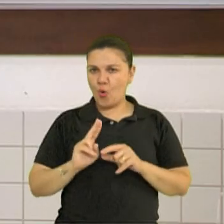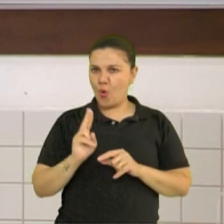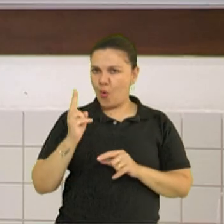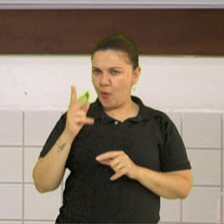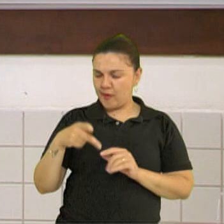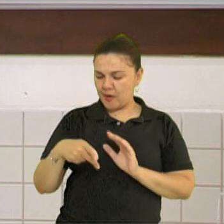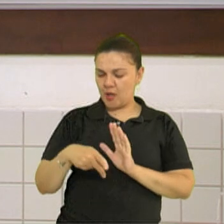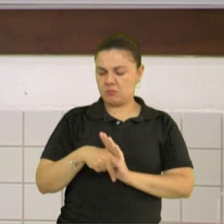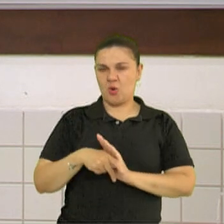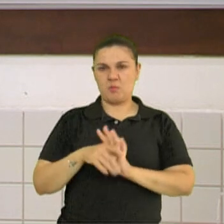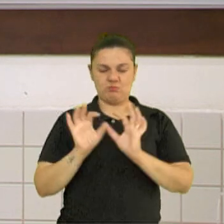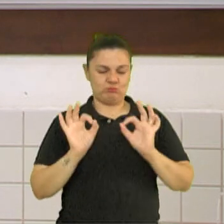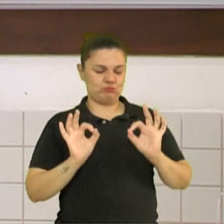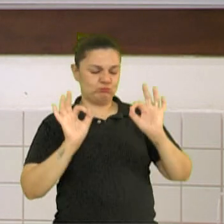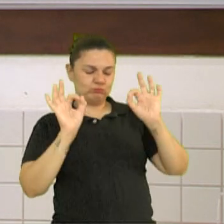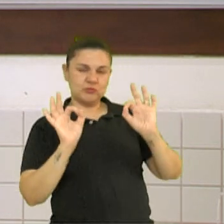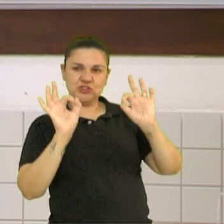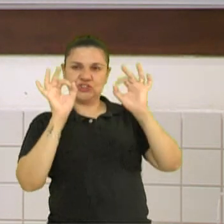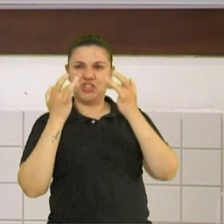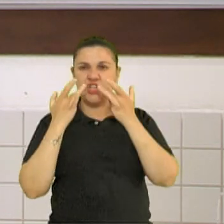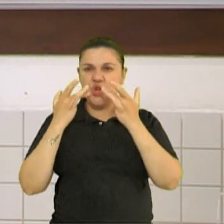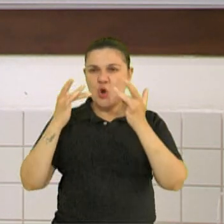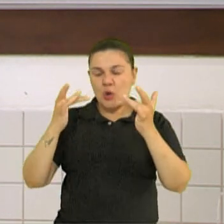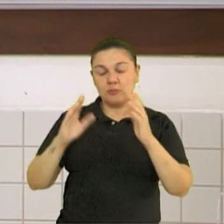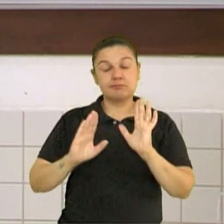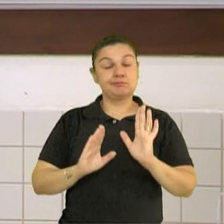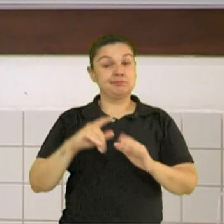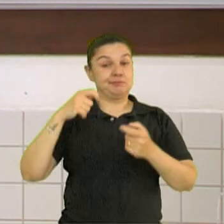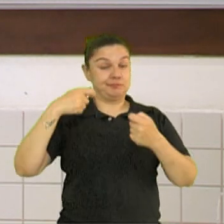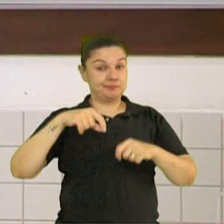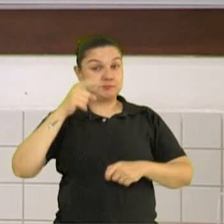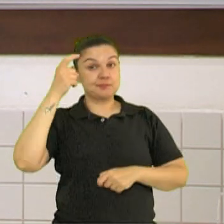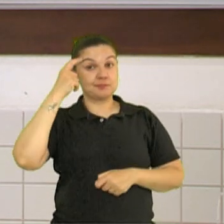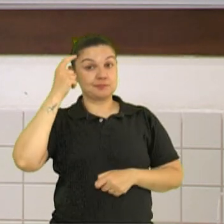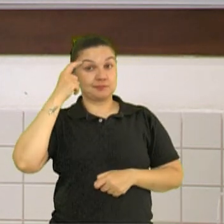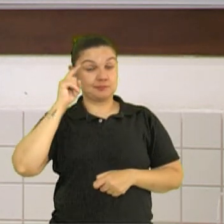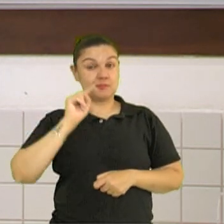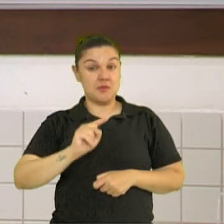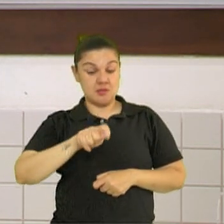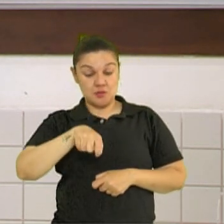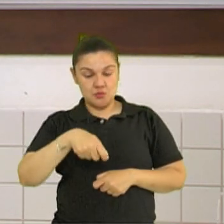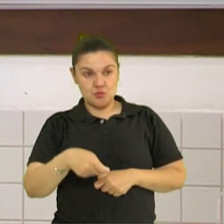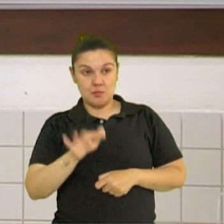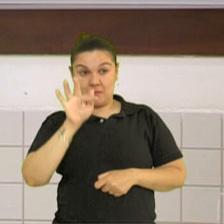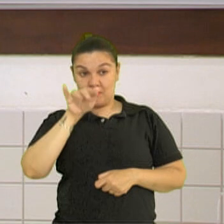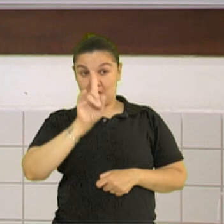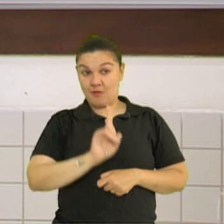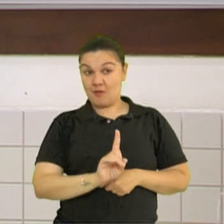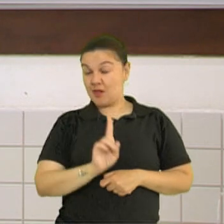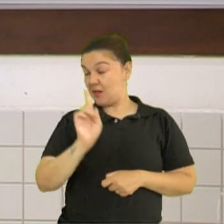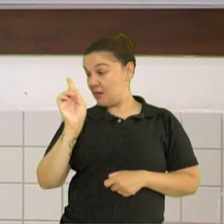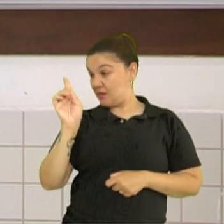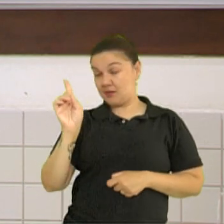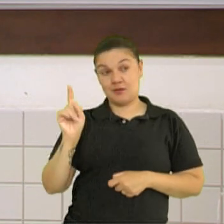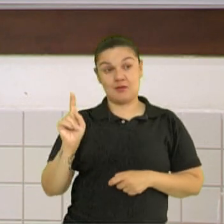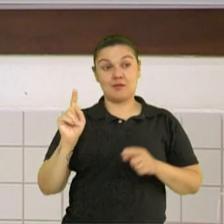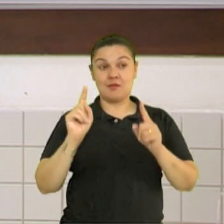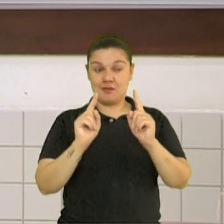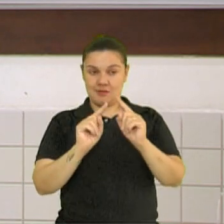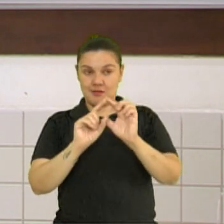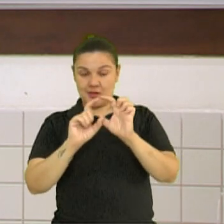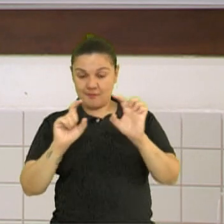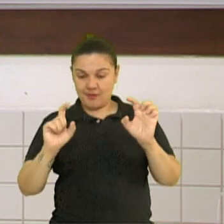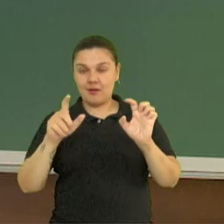assim cheios de ornamentos? Então é isso que a gente tem que pensar para quando nós chegarmos aqui no